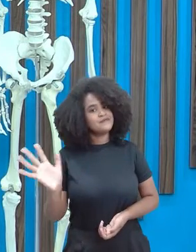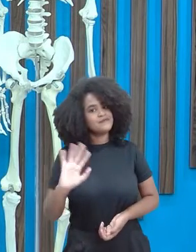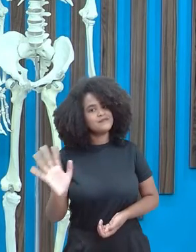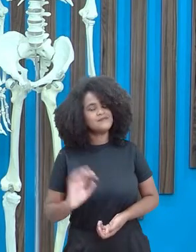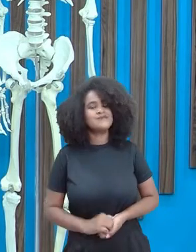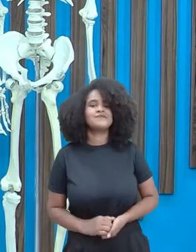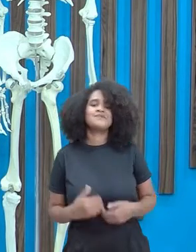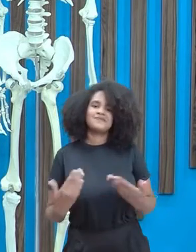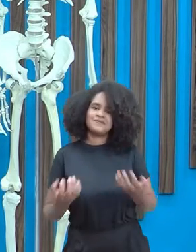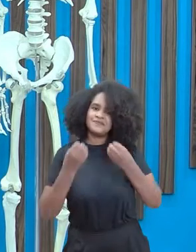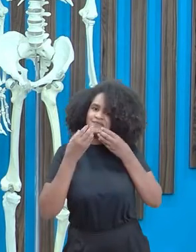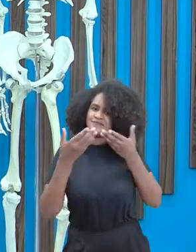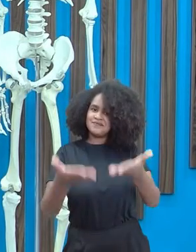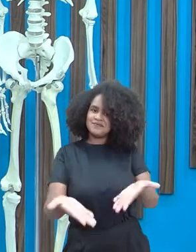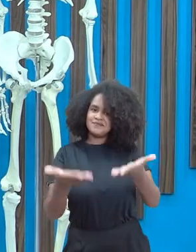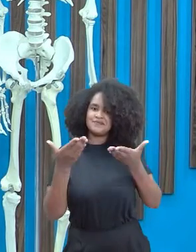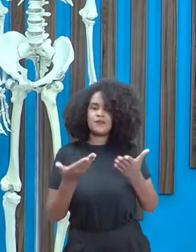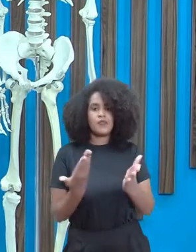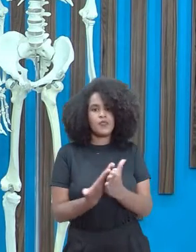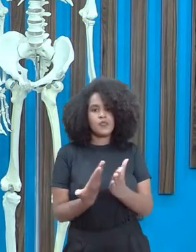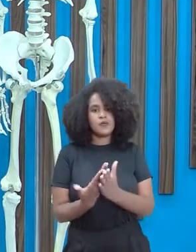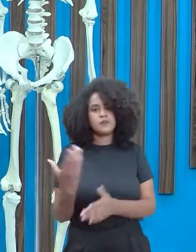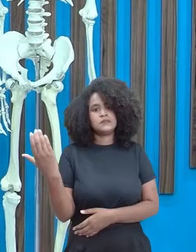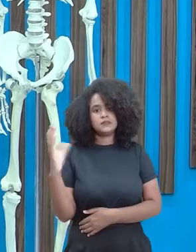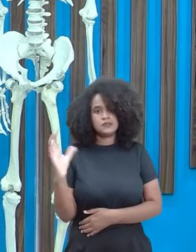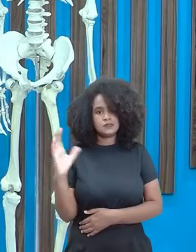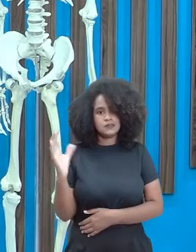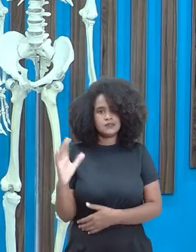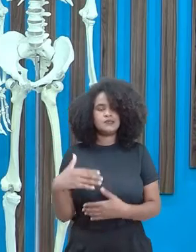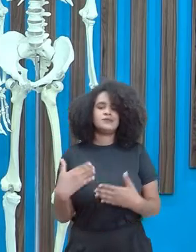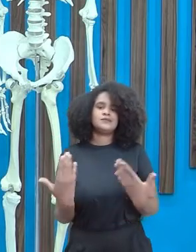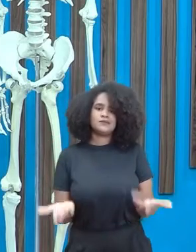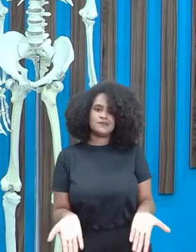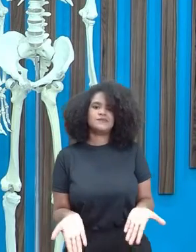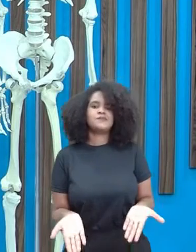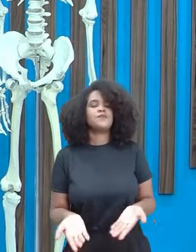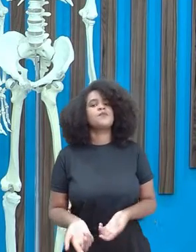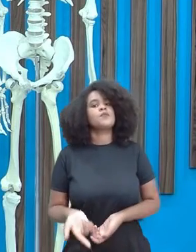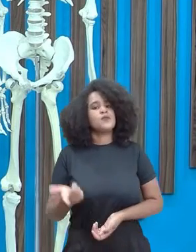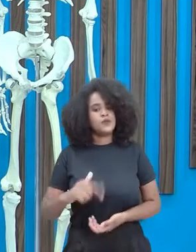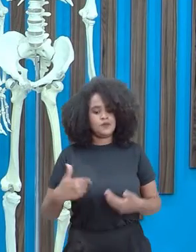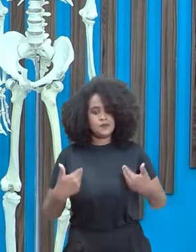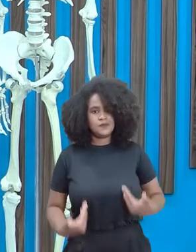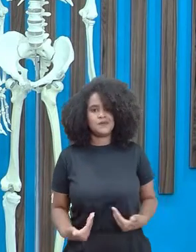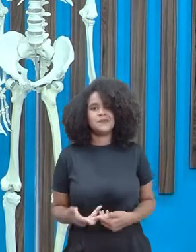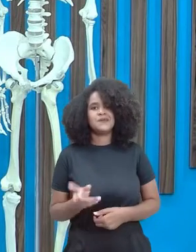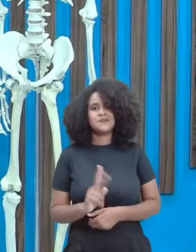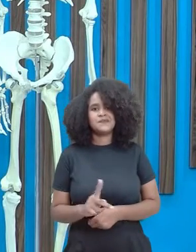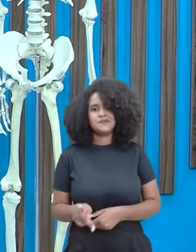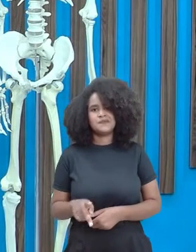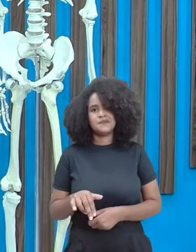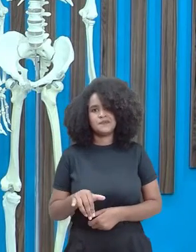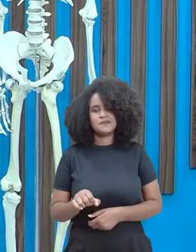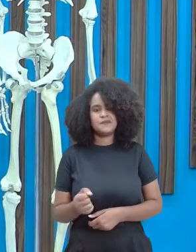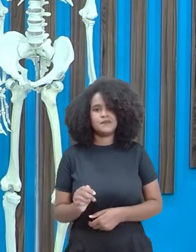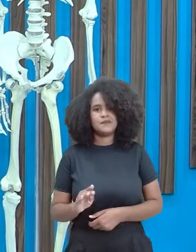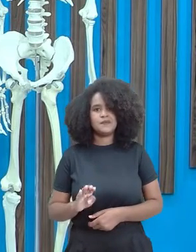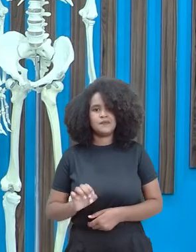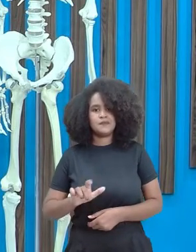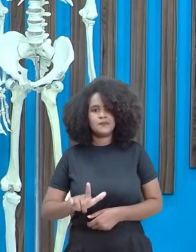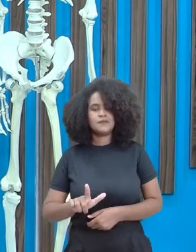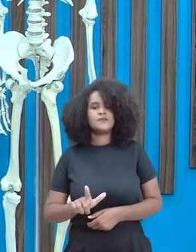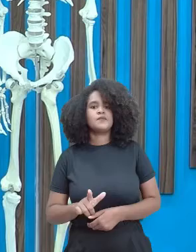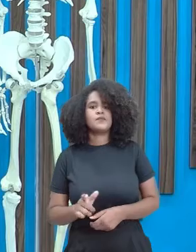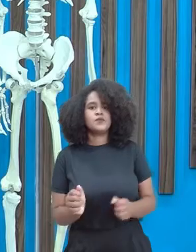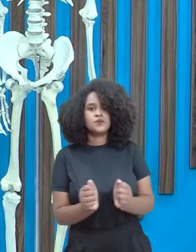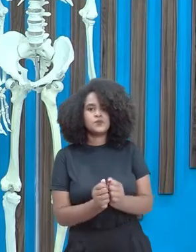pessoal, bem-vindos à aula de ciências, né? E mais uma vez, eu, a professora Isabel Borges, juntamente com a professora